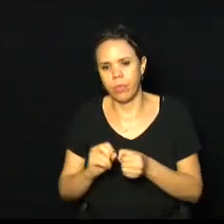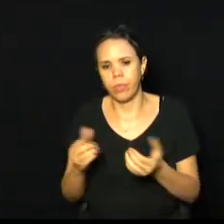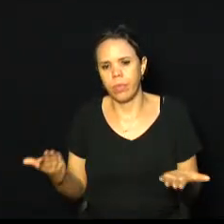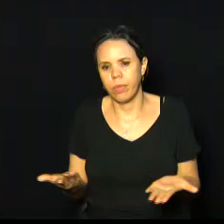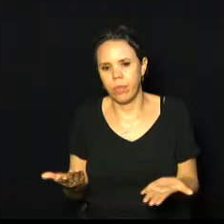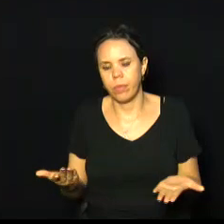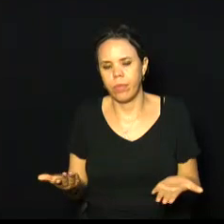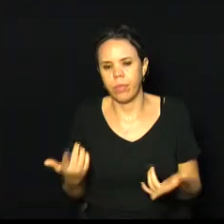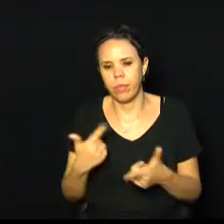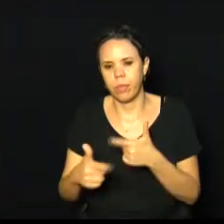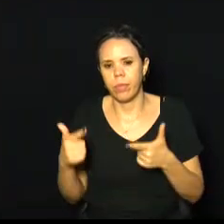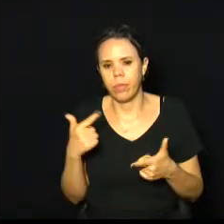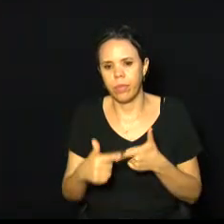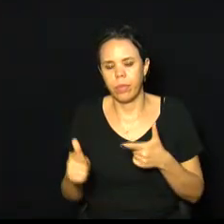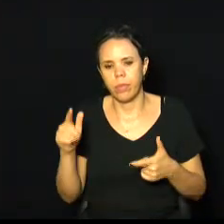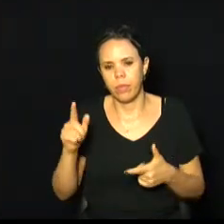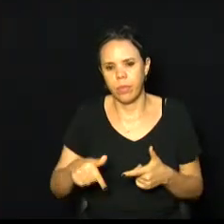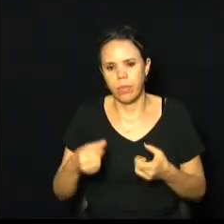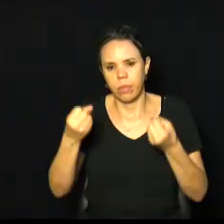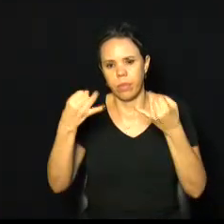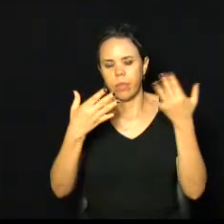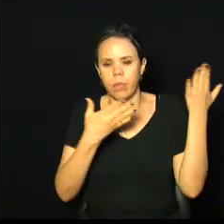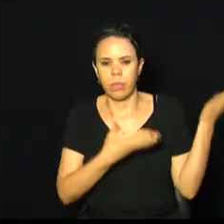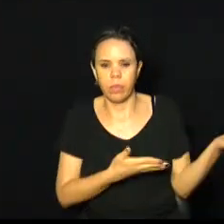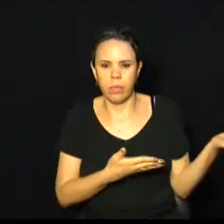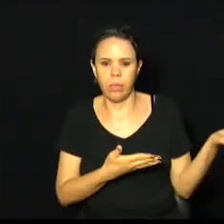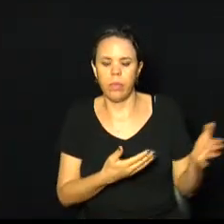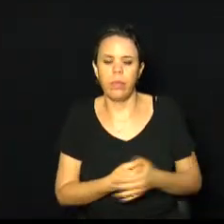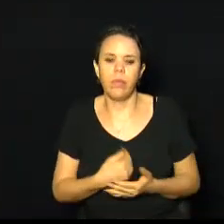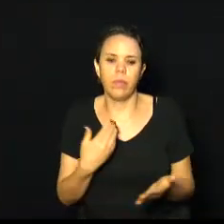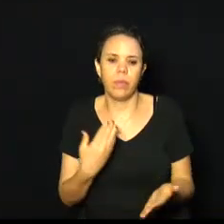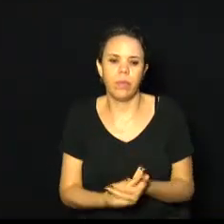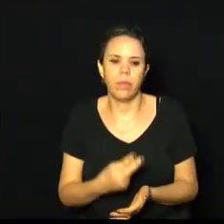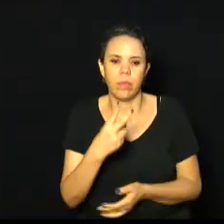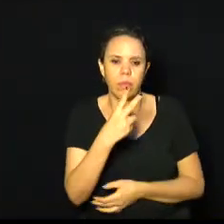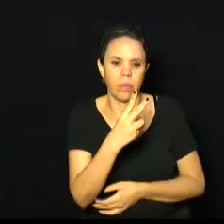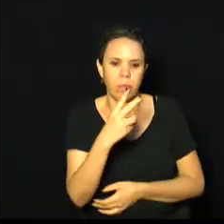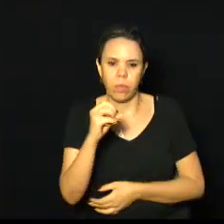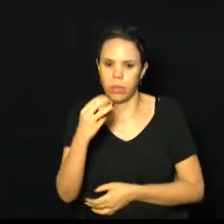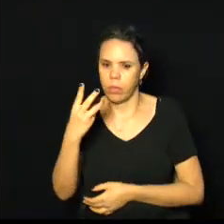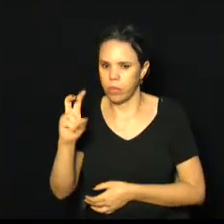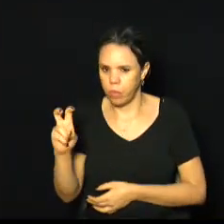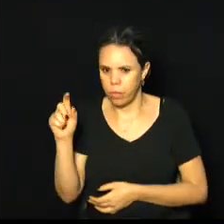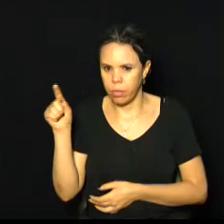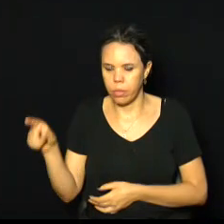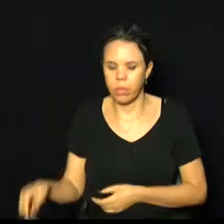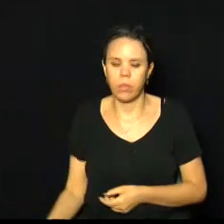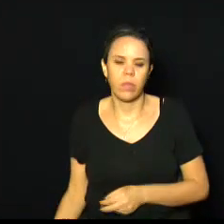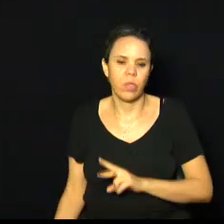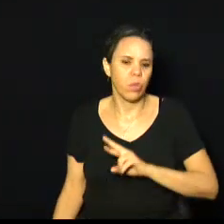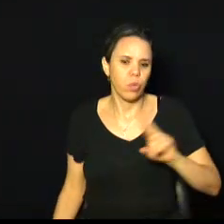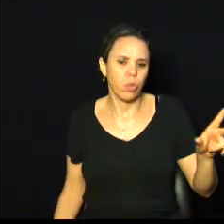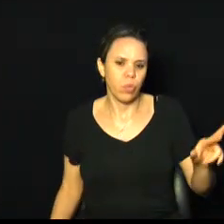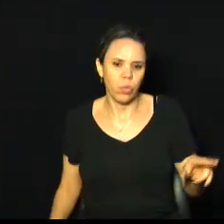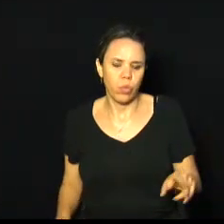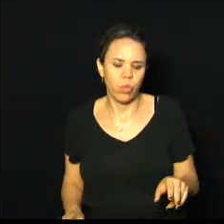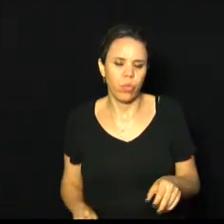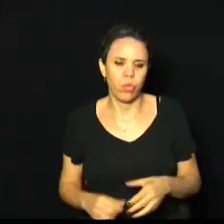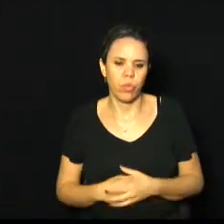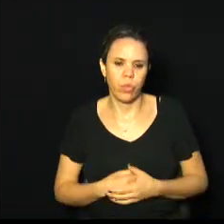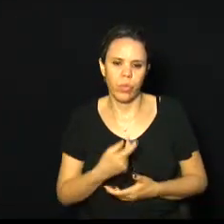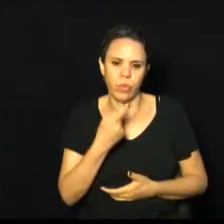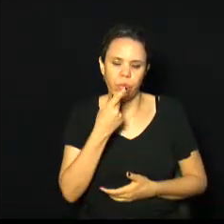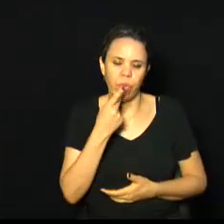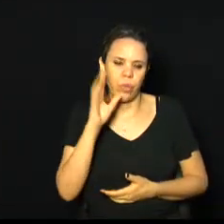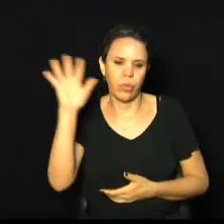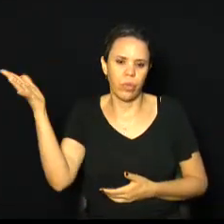ou a situação, porque esse relatório aqui é até 2035. Não estou falando que vai